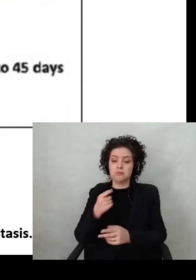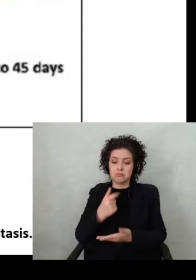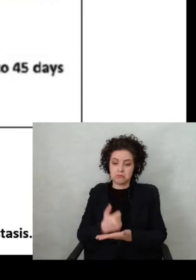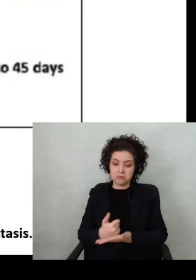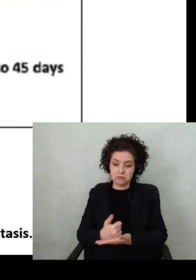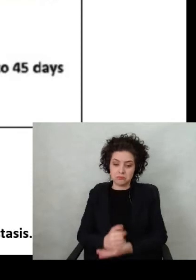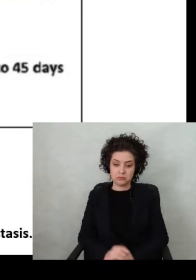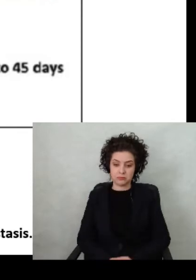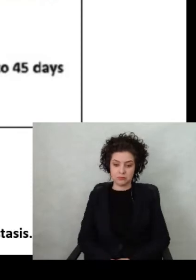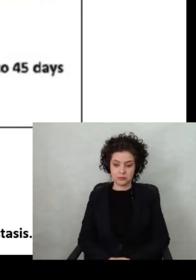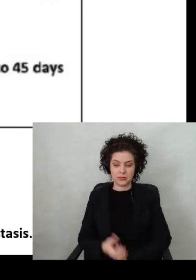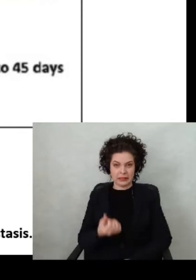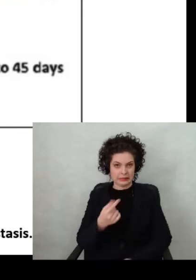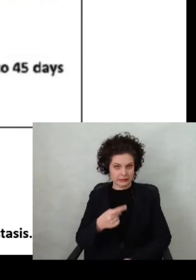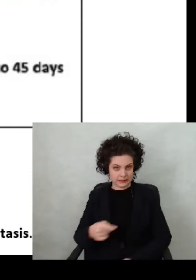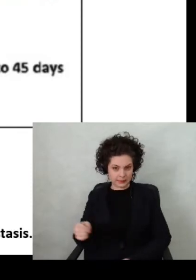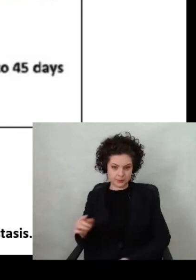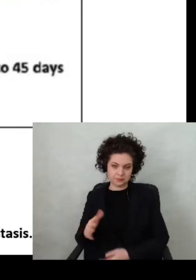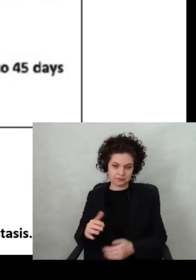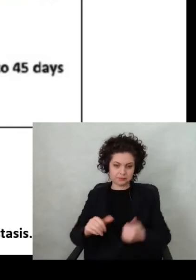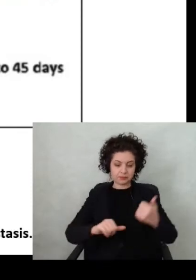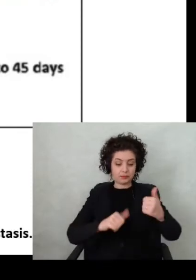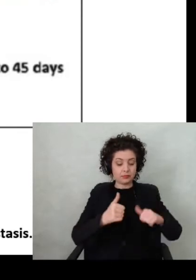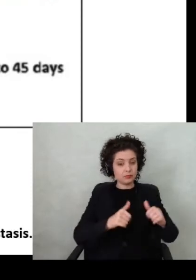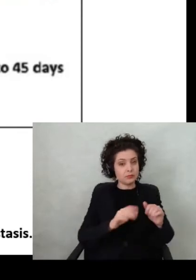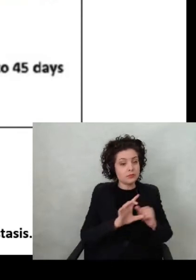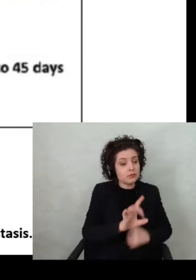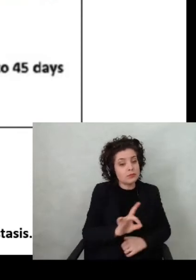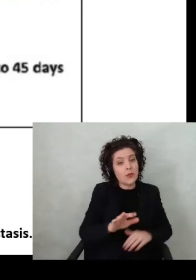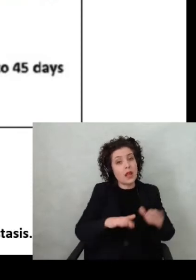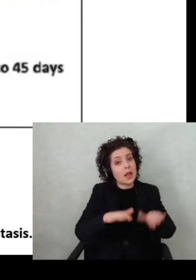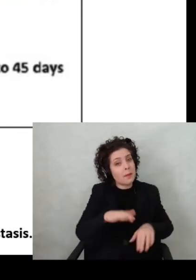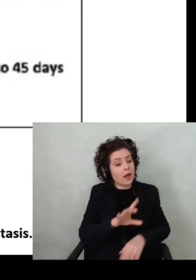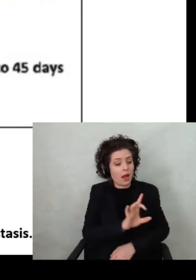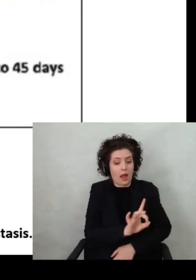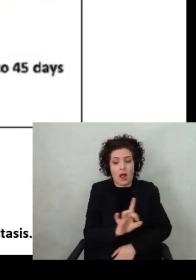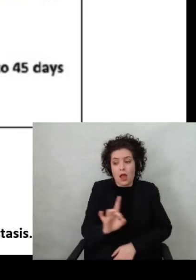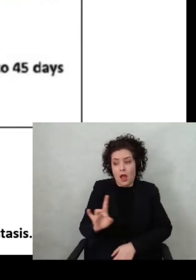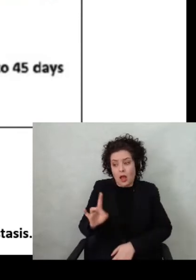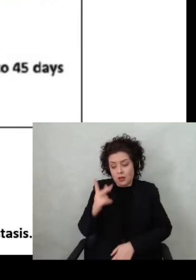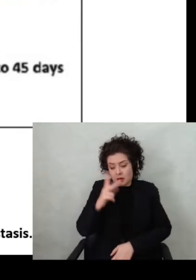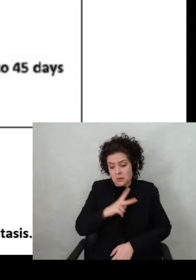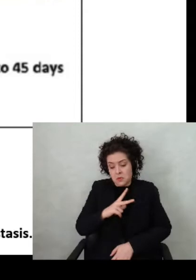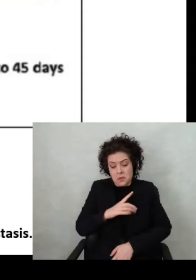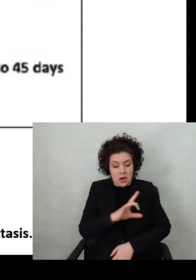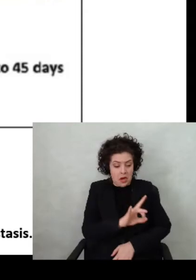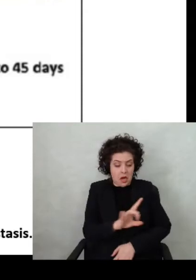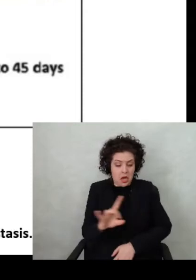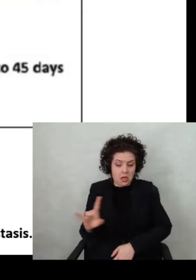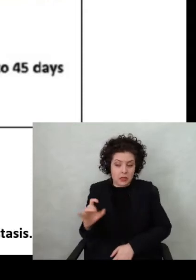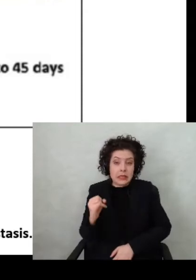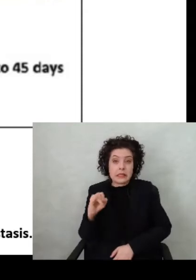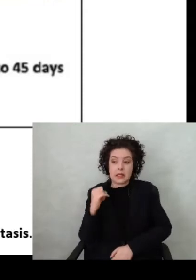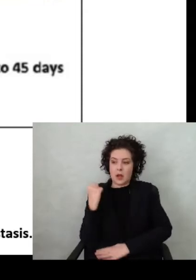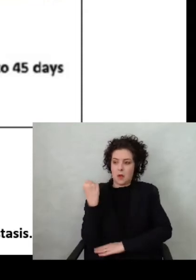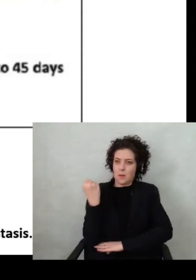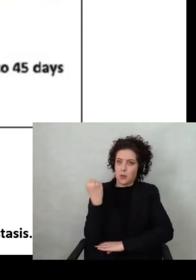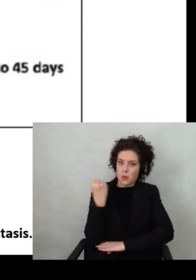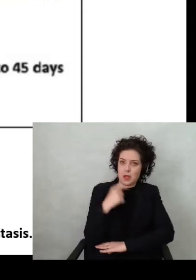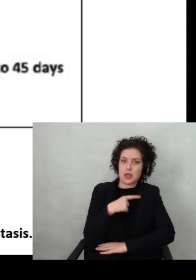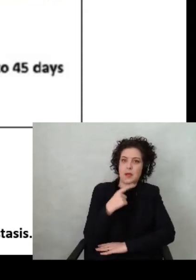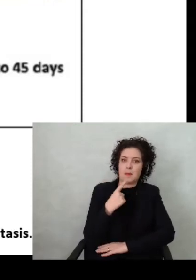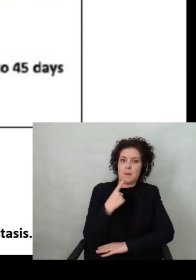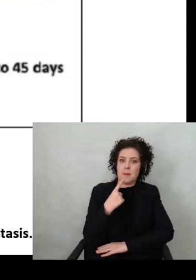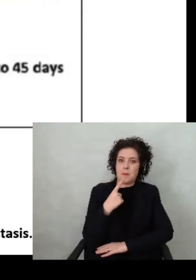que se recomenda é a avaliação caso a caso, e que se de fato esse paciente for de altíssimo risco para tromboembolia,